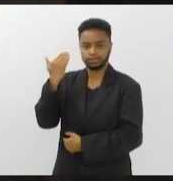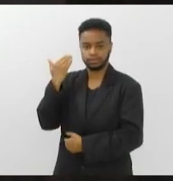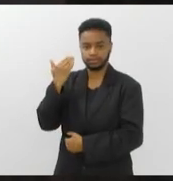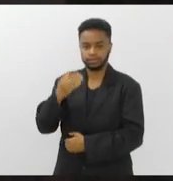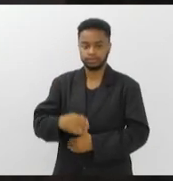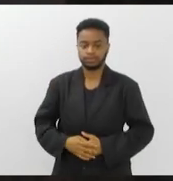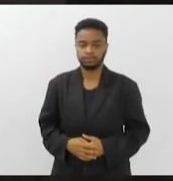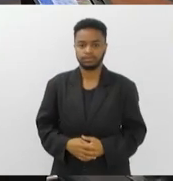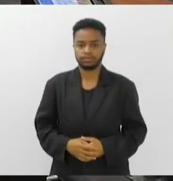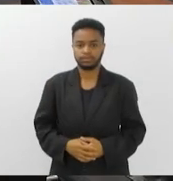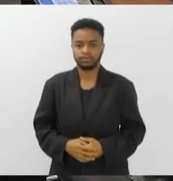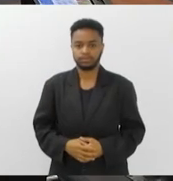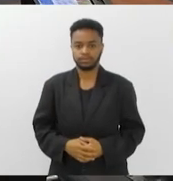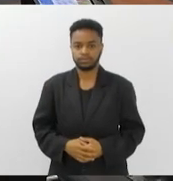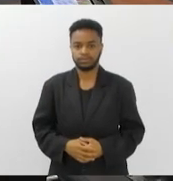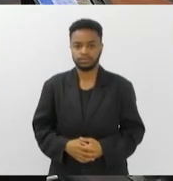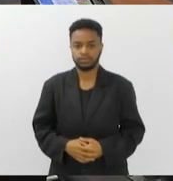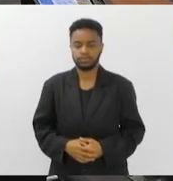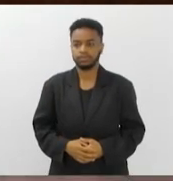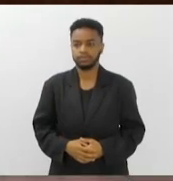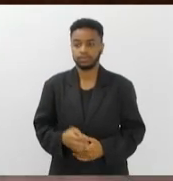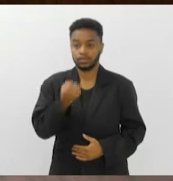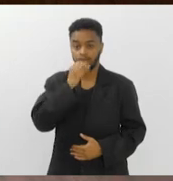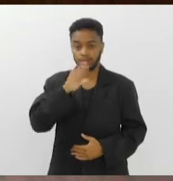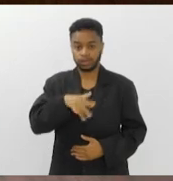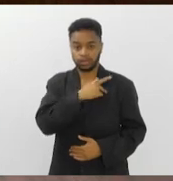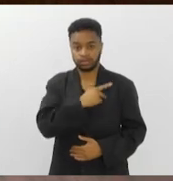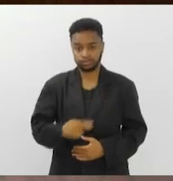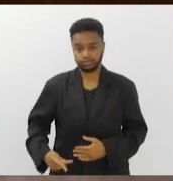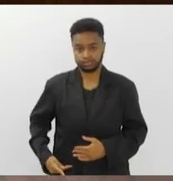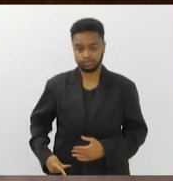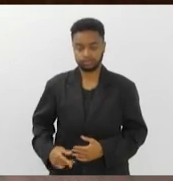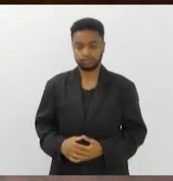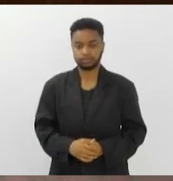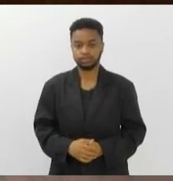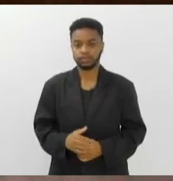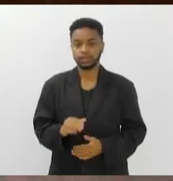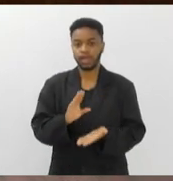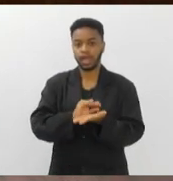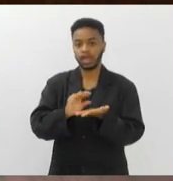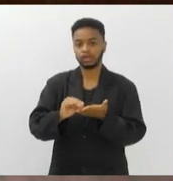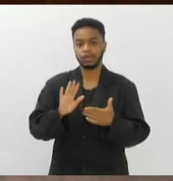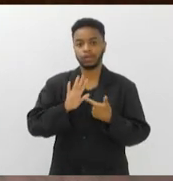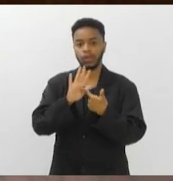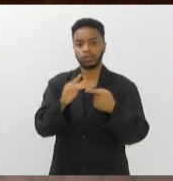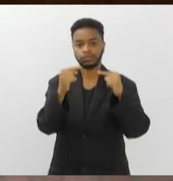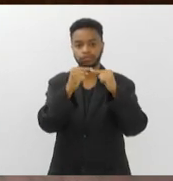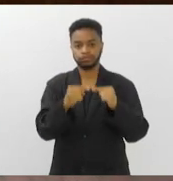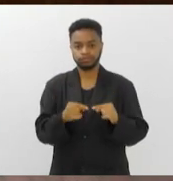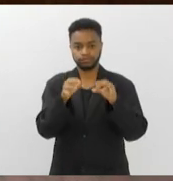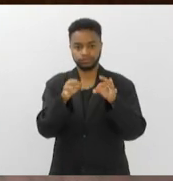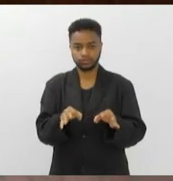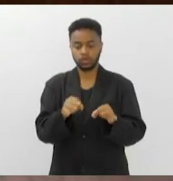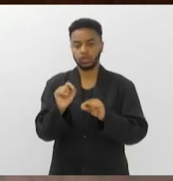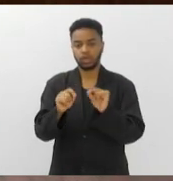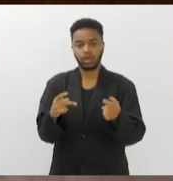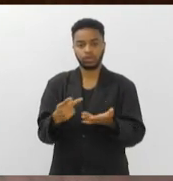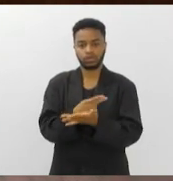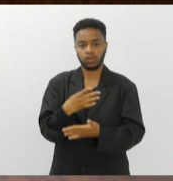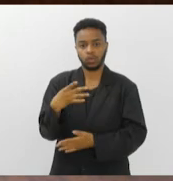sessão anterior. Boa tarde, presidente. A ata reflete com exatidão o ocorrido